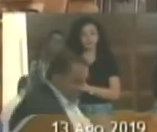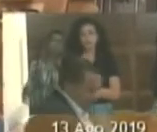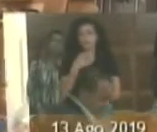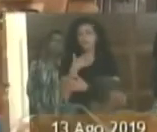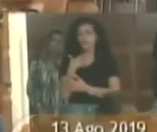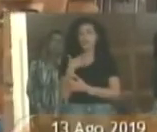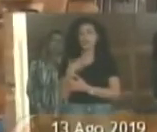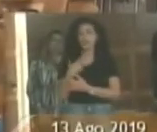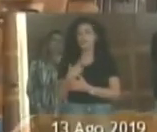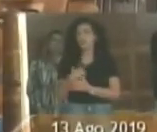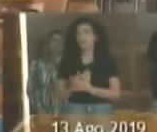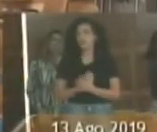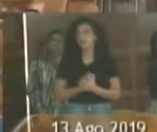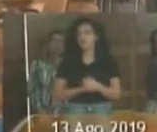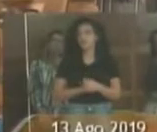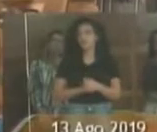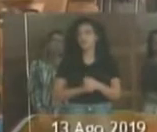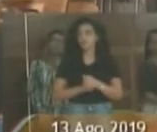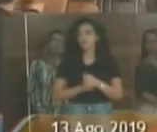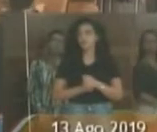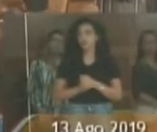293/2019.